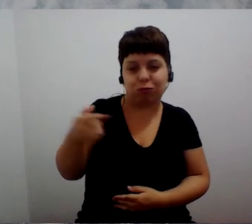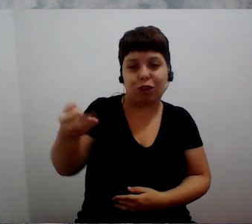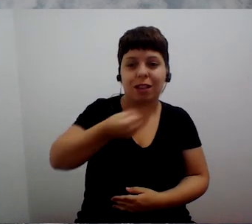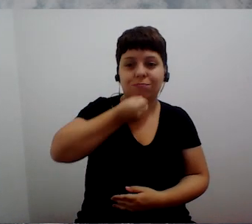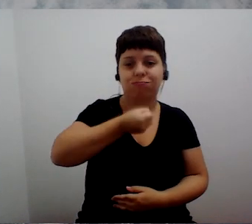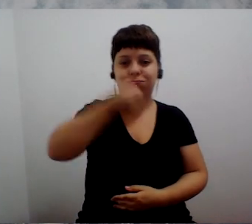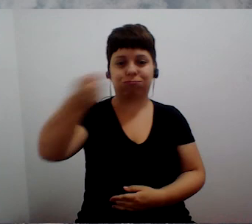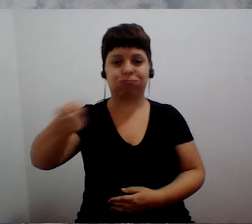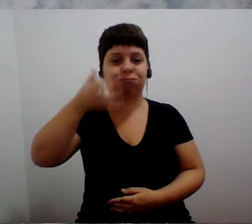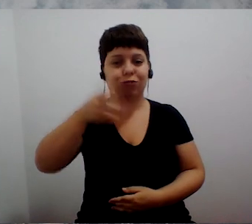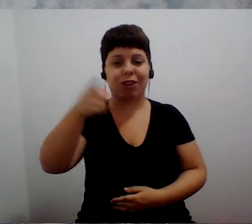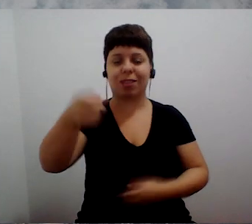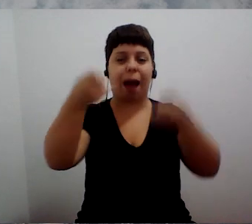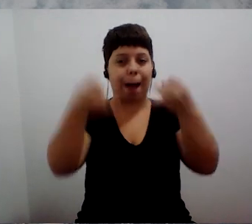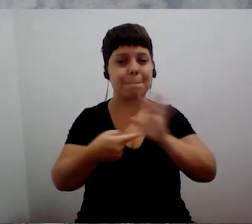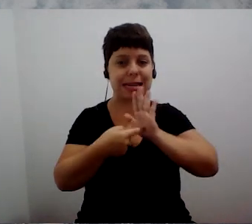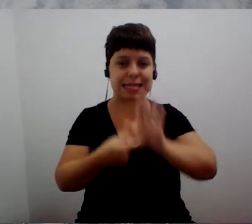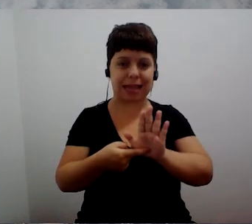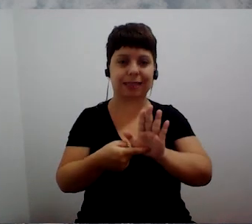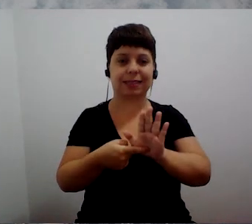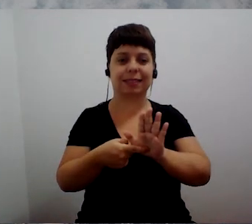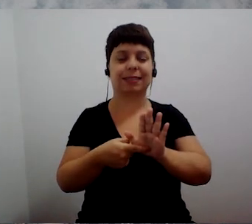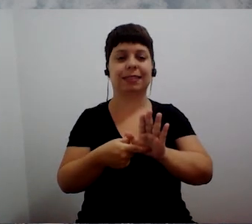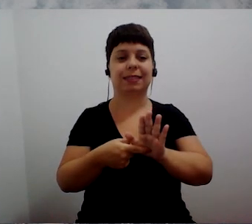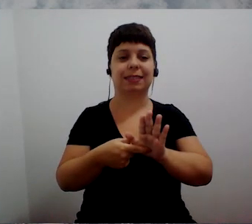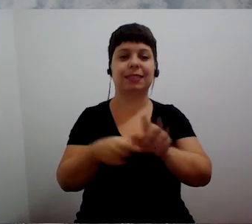can introduce yourself and make the auto,